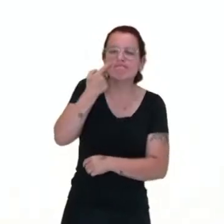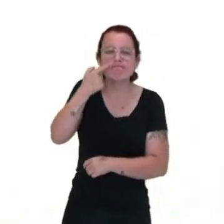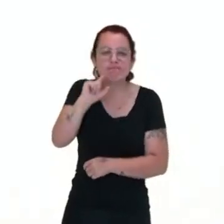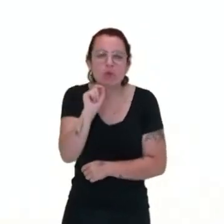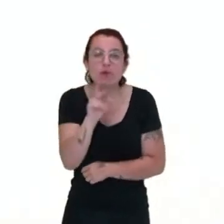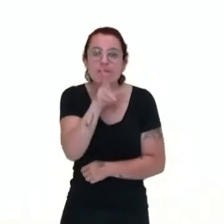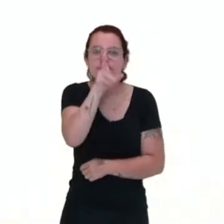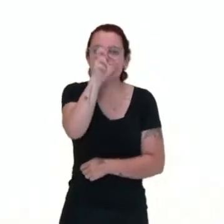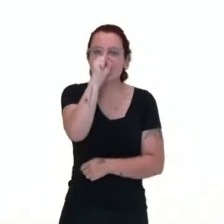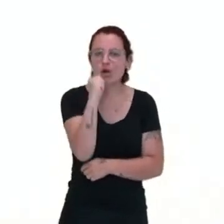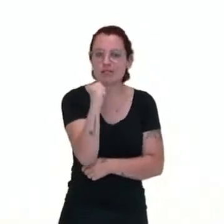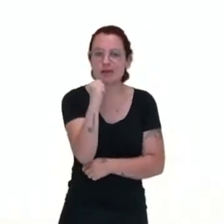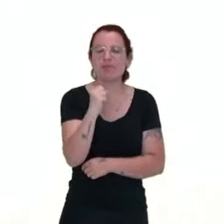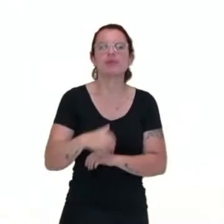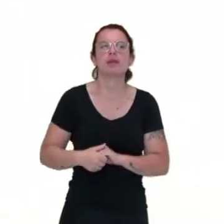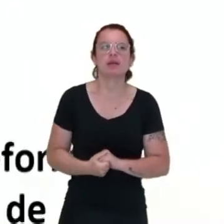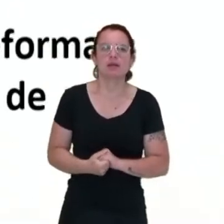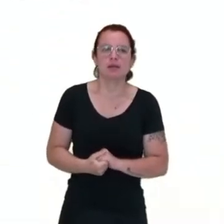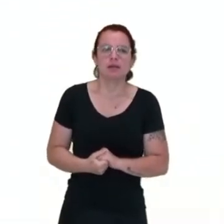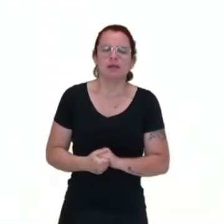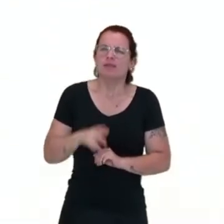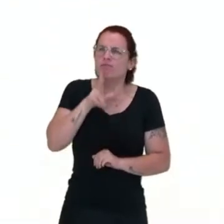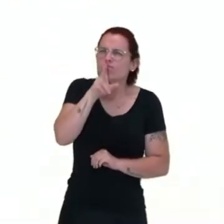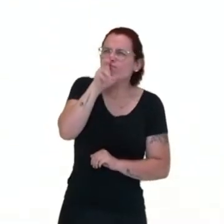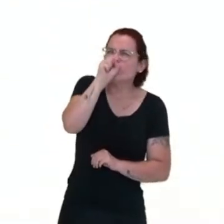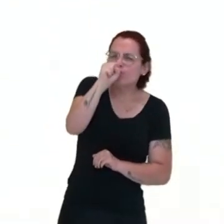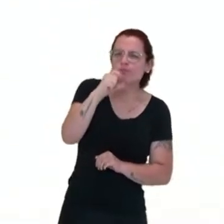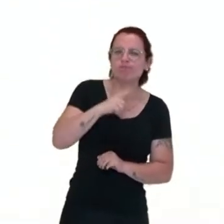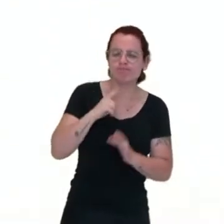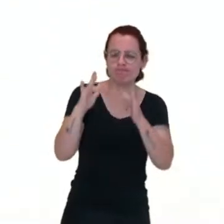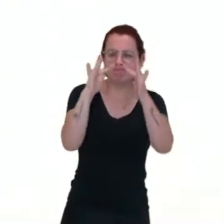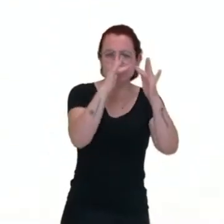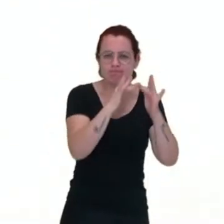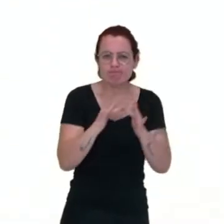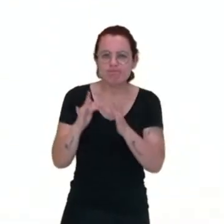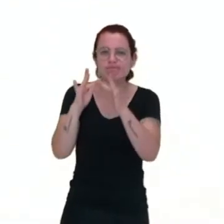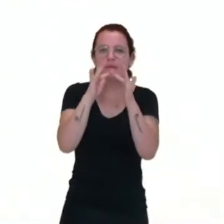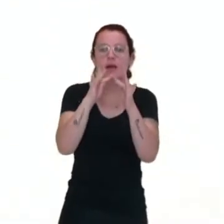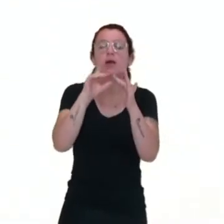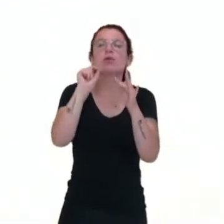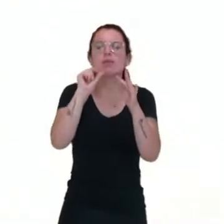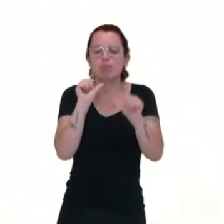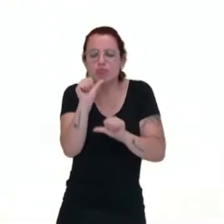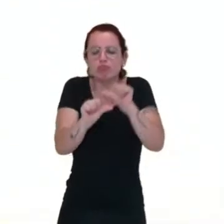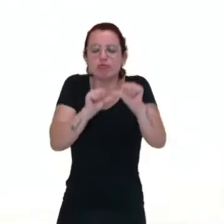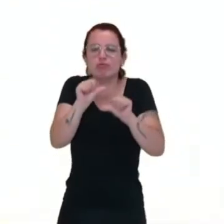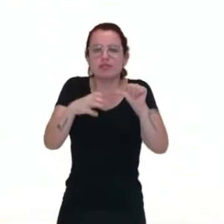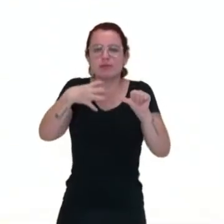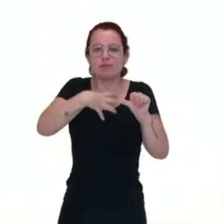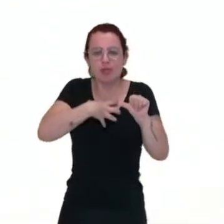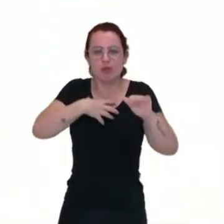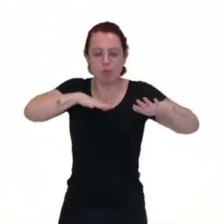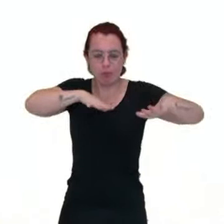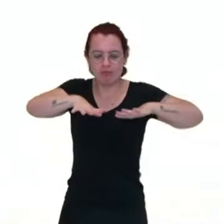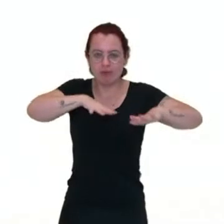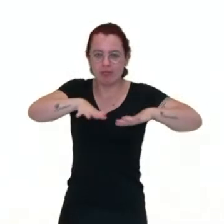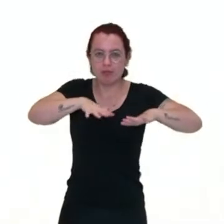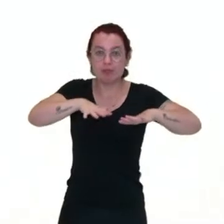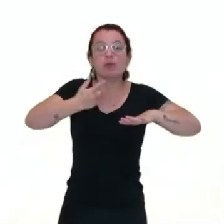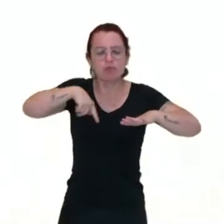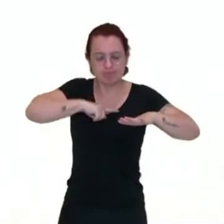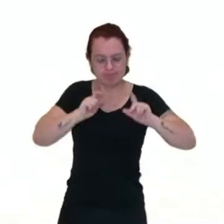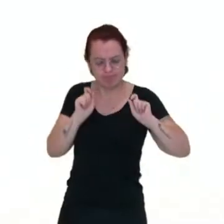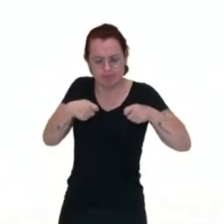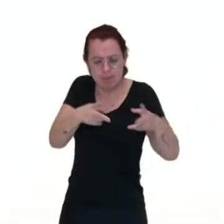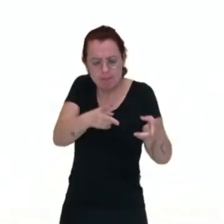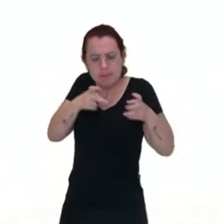ela representa algo que está relacionado com a questão da mudança de estado de movimento, certo? E isso é muito possível da gente ver